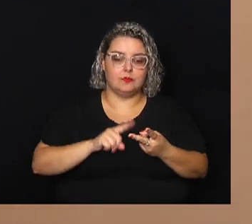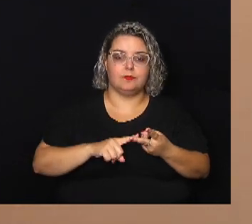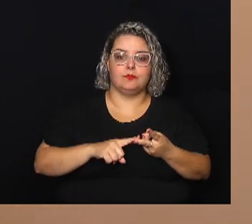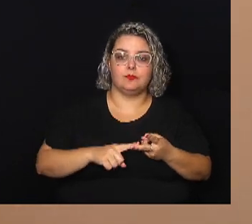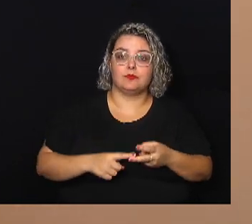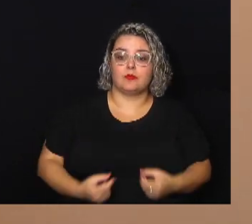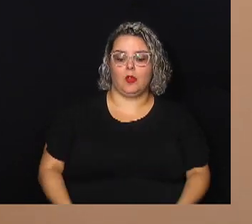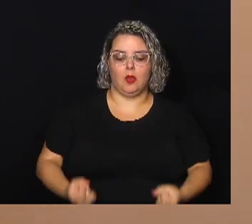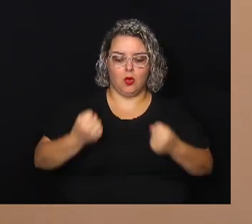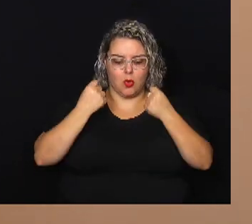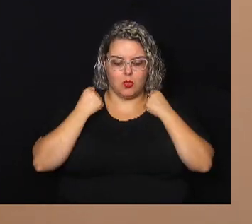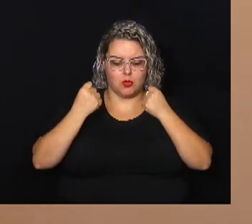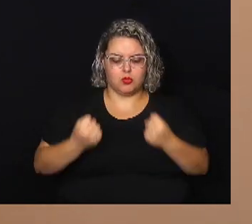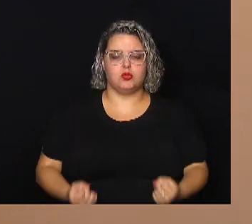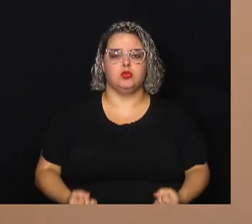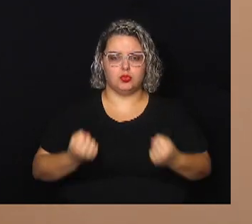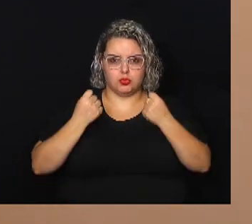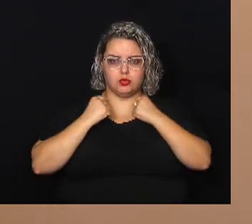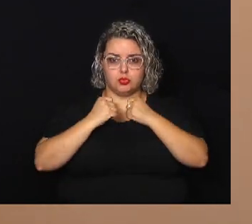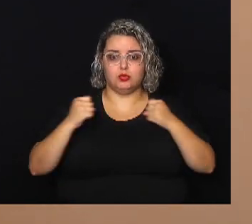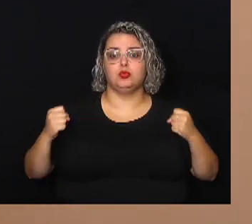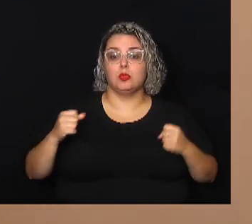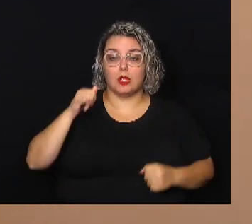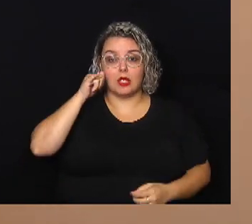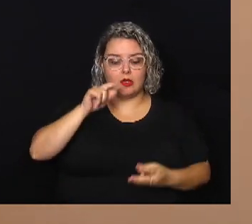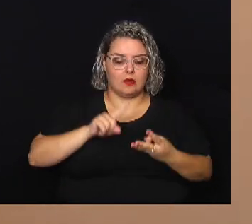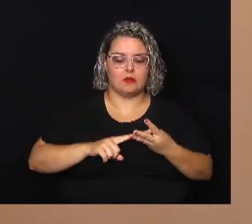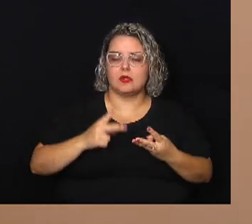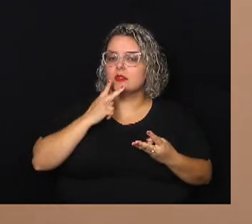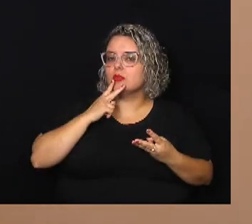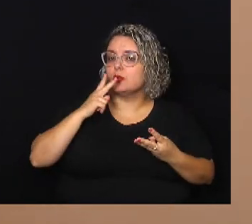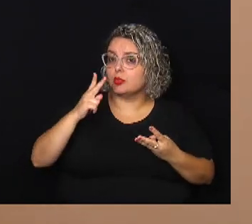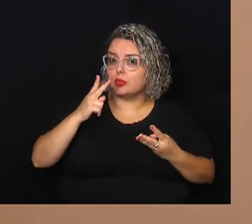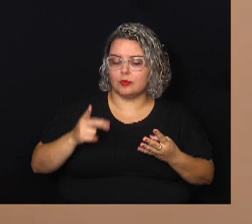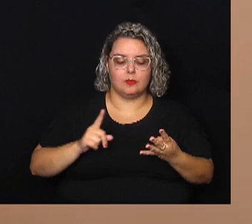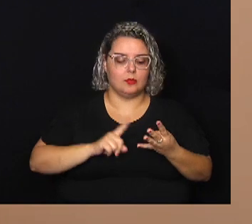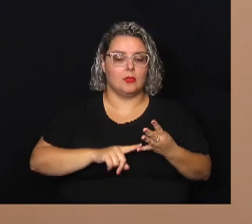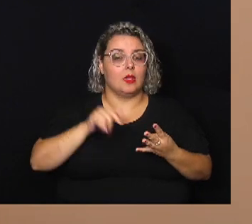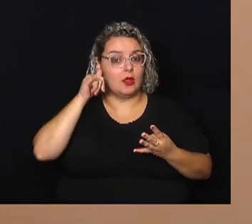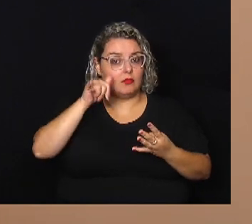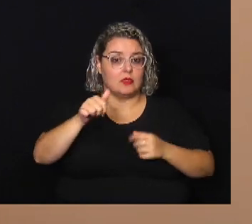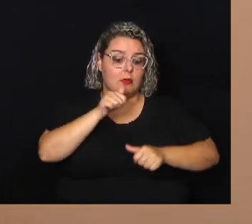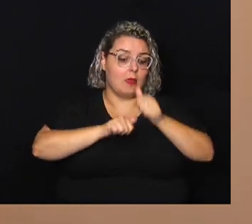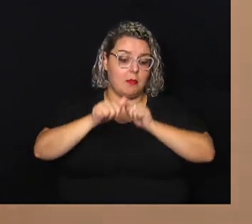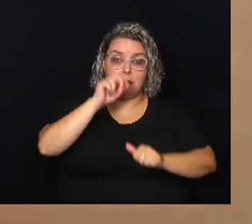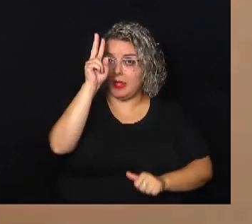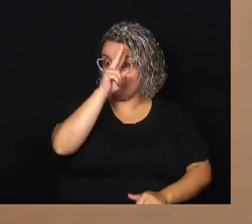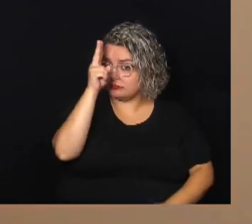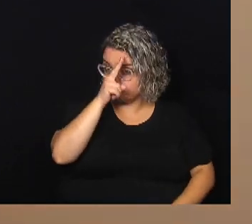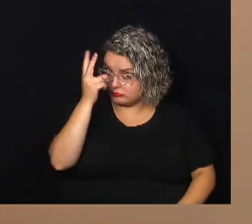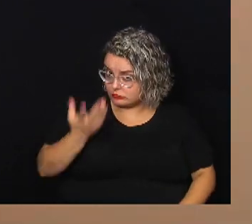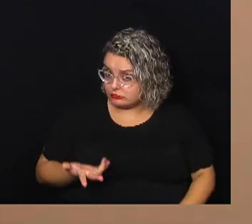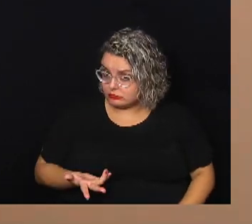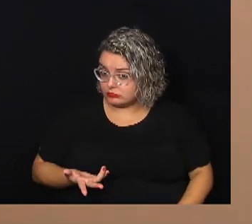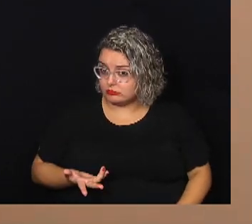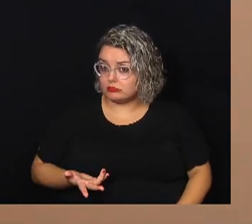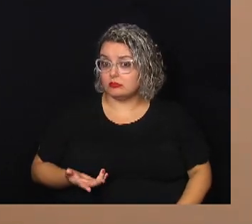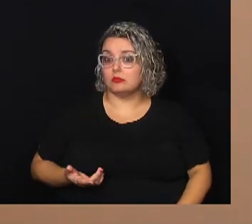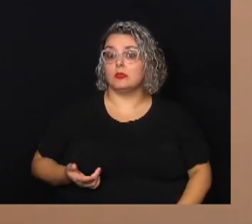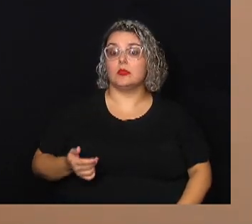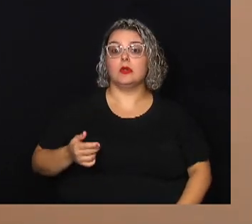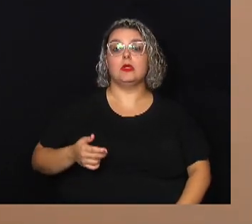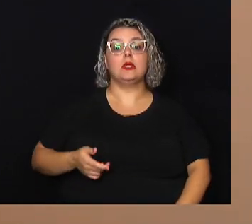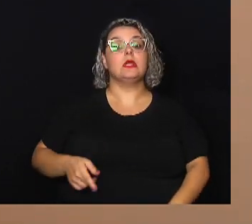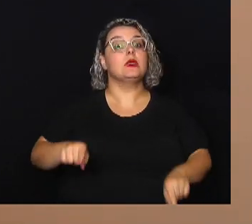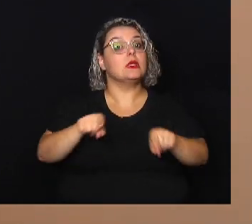exercícios físicos, evitar o tabagismo, evitar a ingestão de bebidas alcoólicas e manter muito a